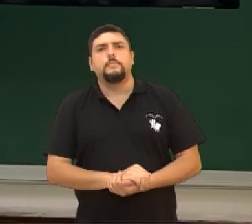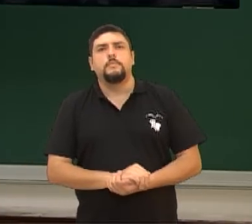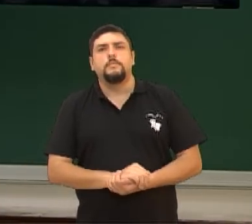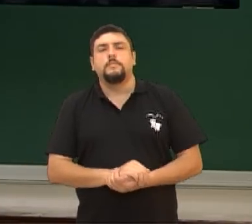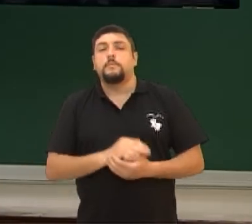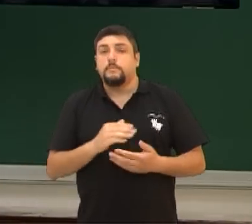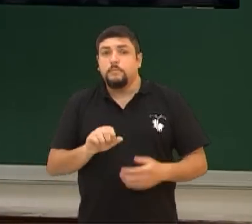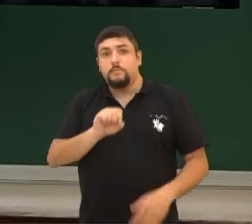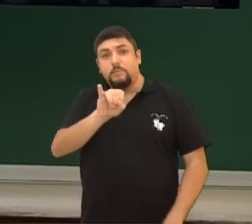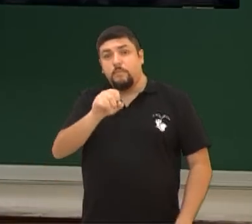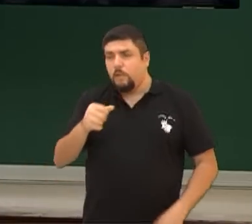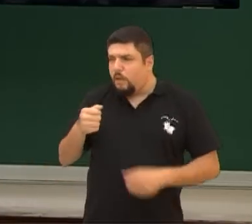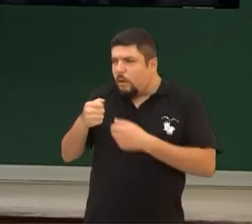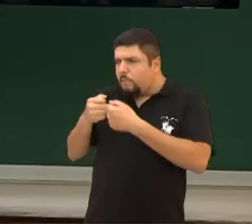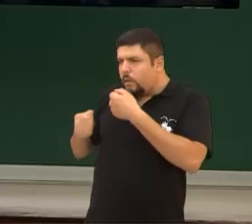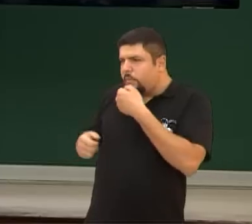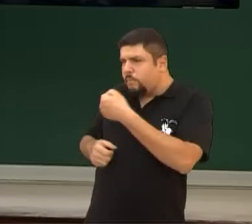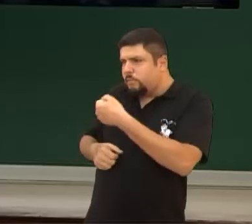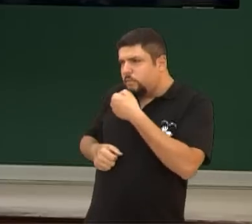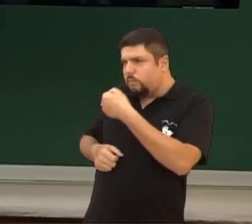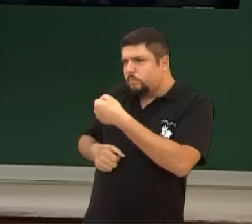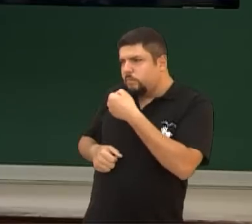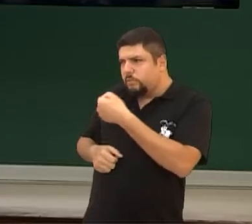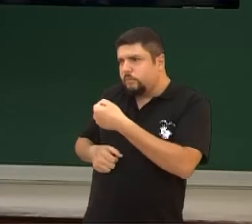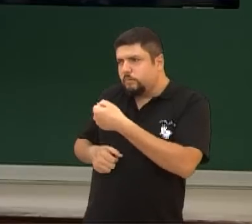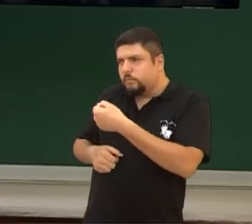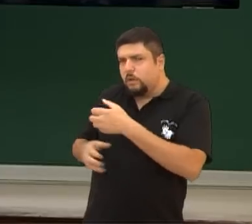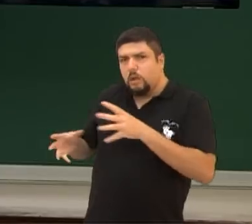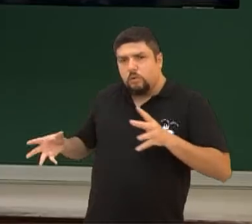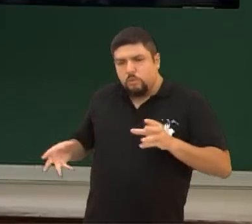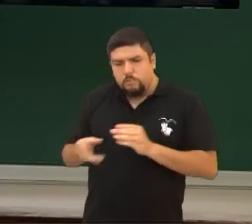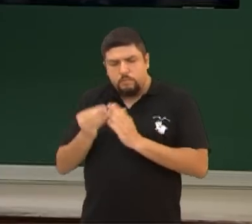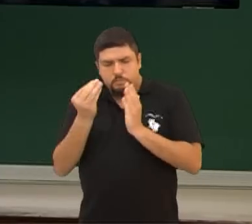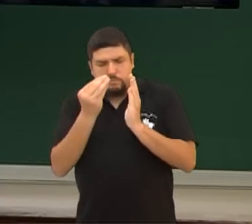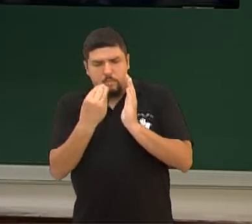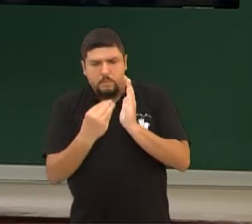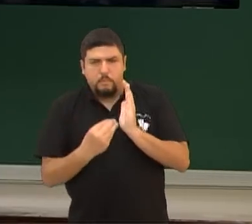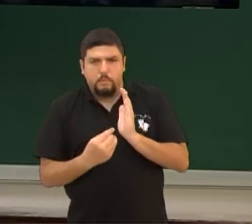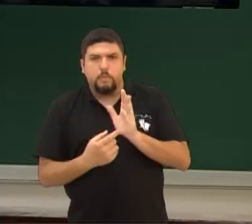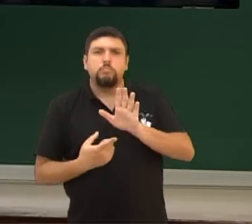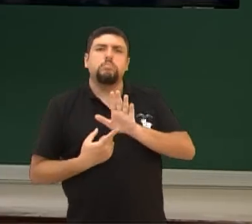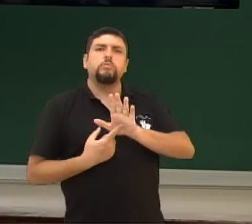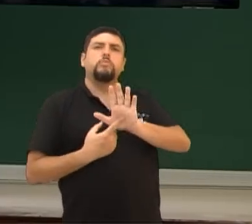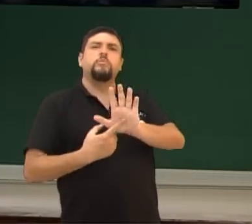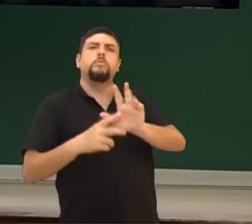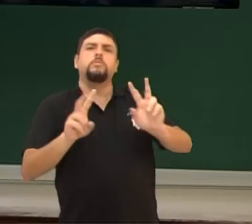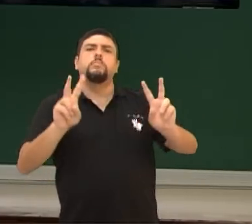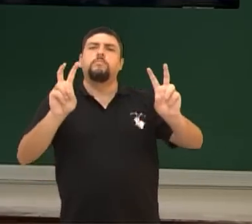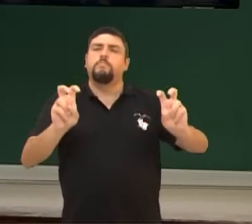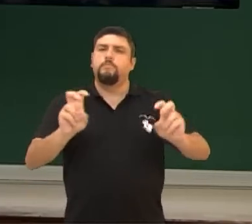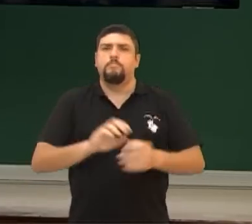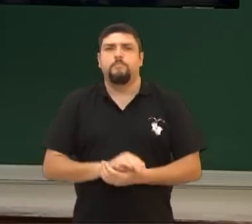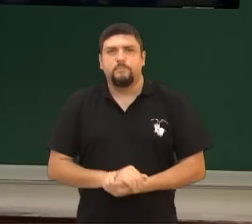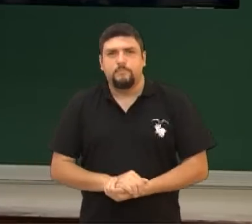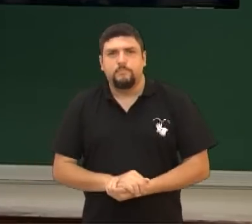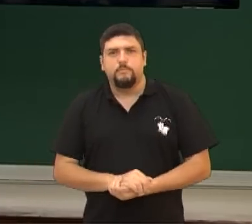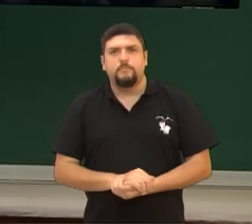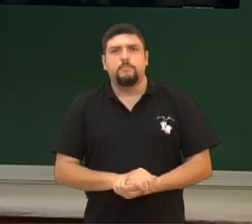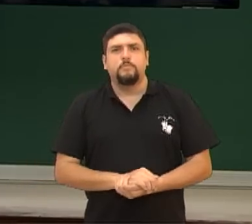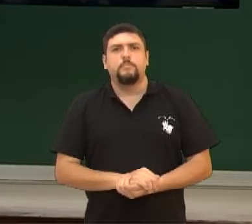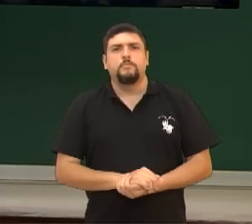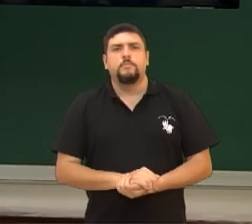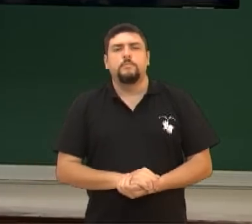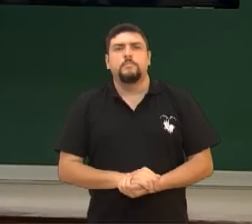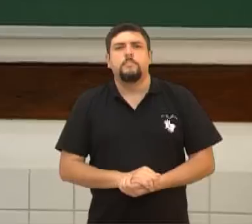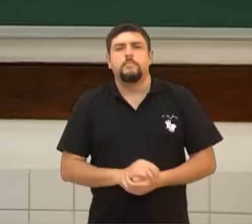faz uma entrevista, a gente quer apresentar algumas declarações e informações sobre um determinado assunto. Tá bom? Vamos lá.